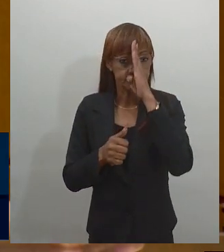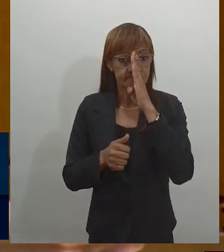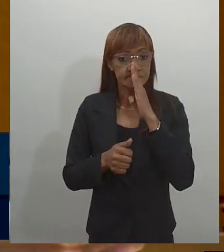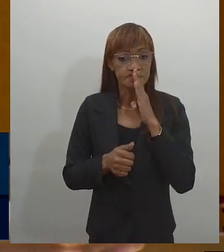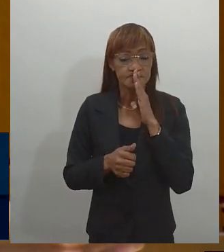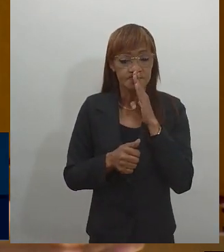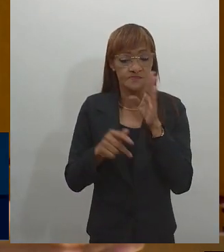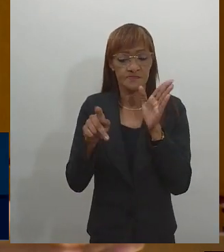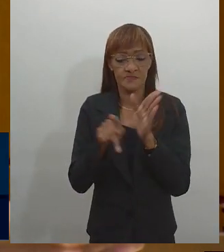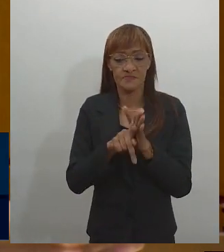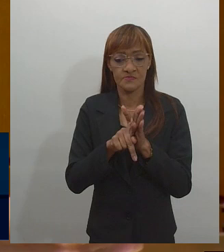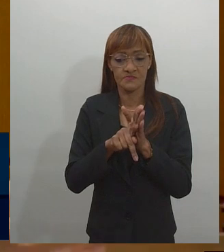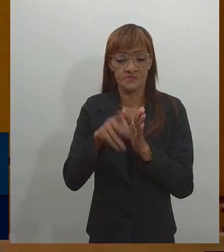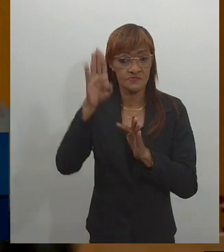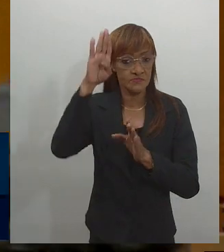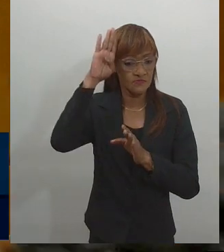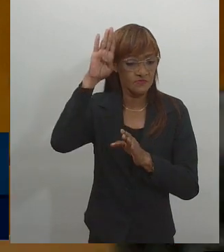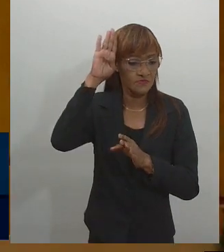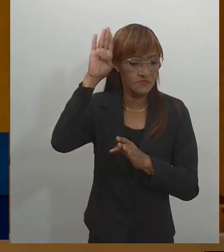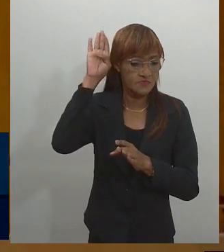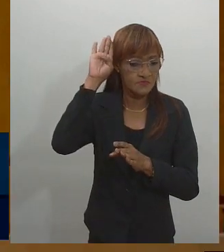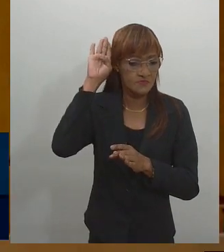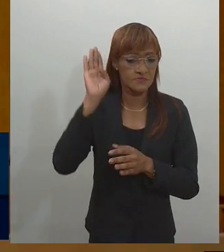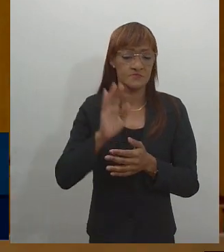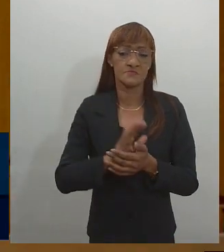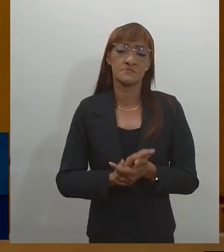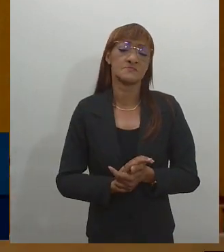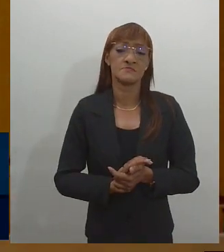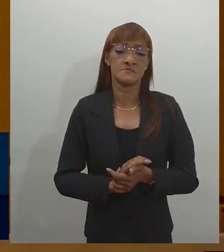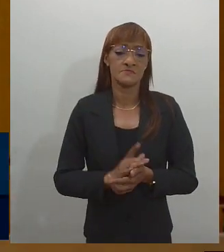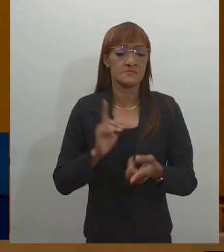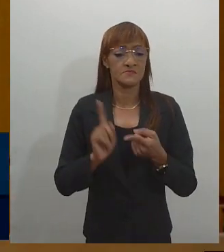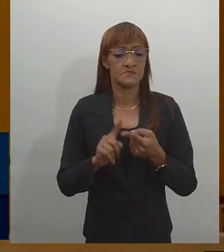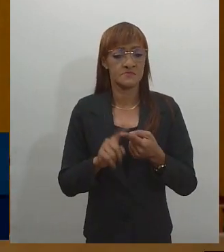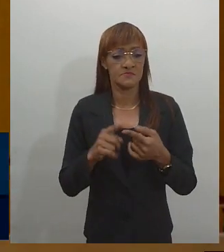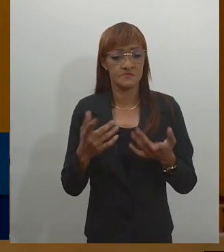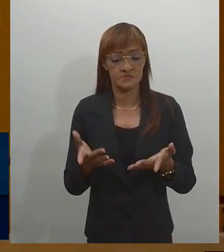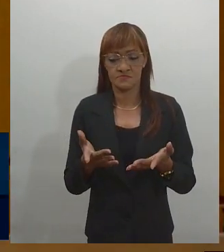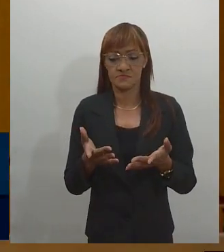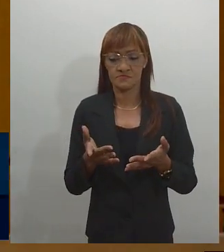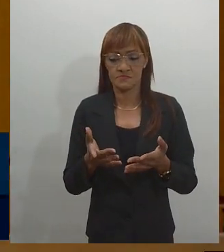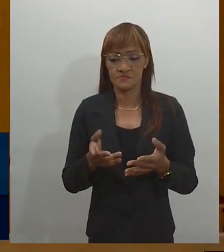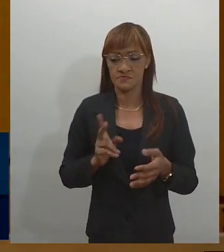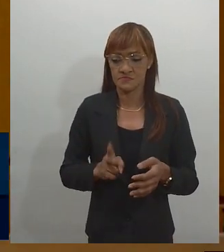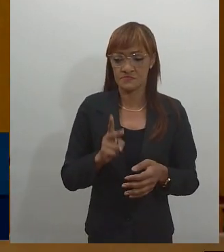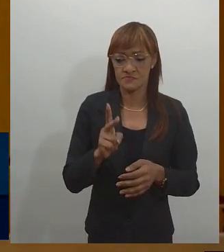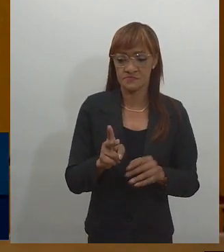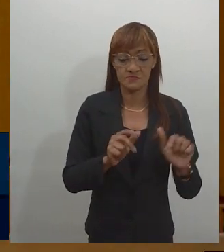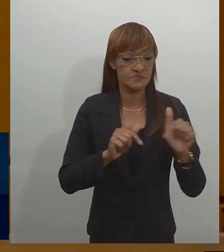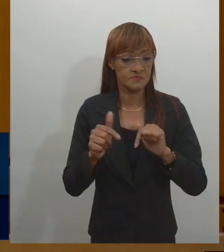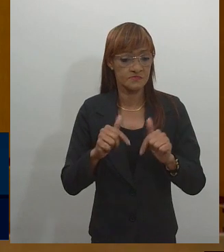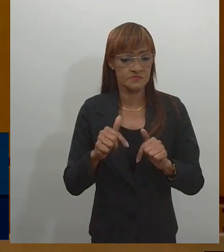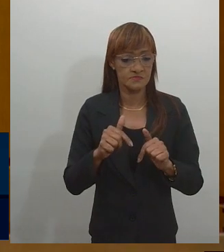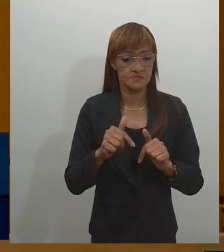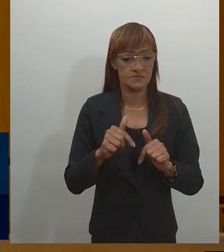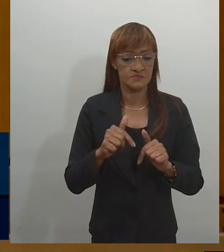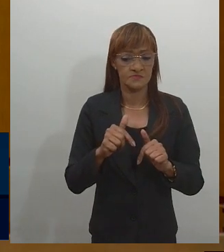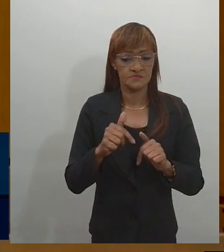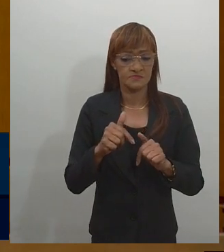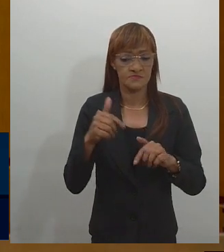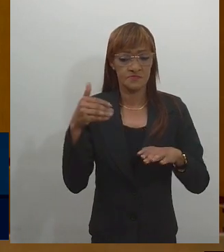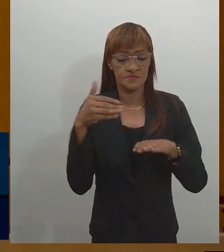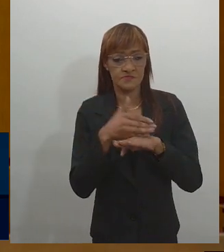Estado de Sergipe. E nessas indas e vindas, deputado George, uma coisa que muito me chamou a atenção: o Estado de